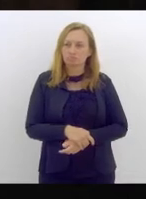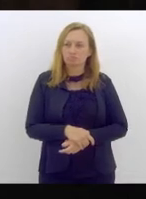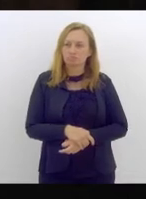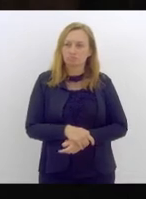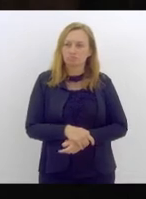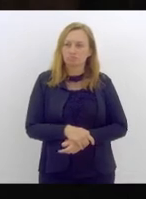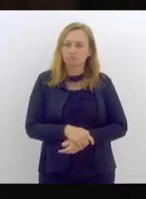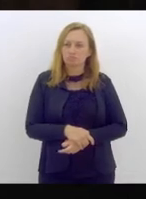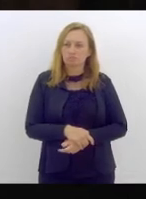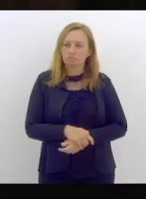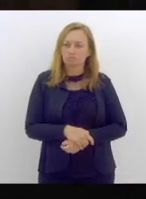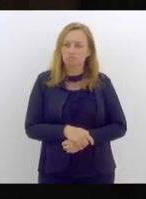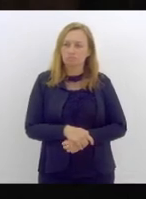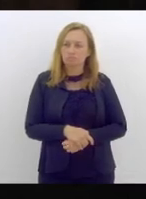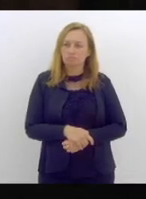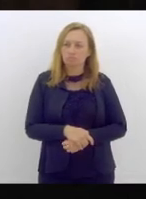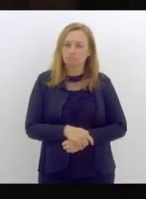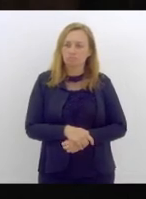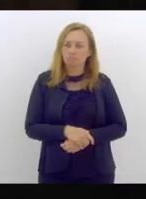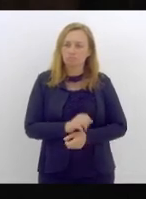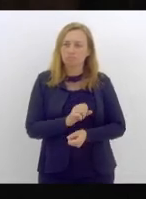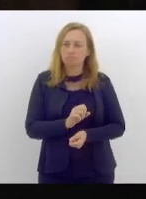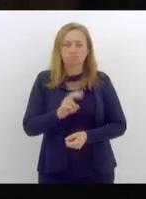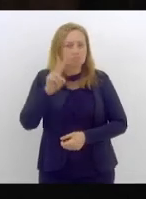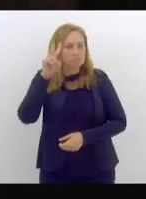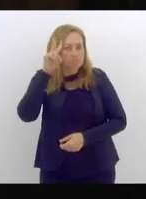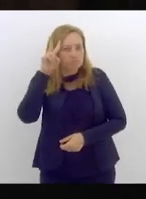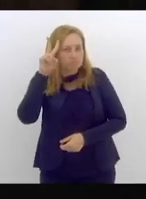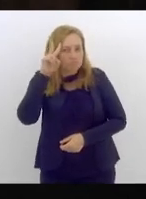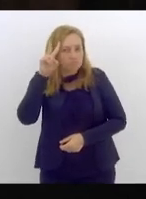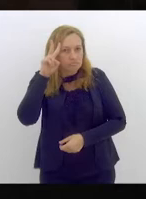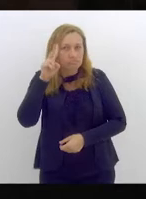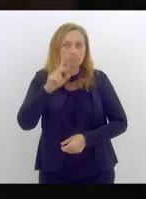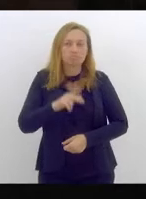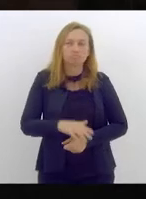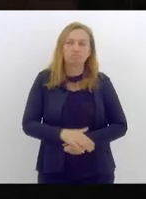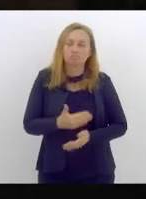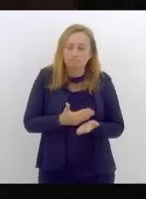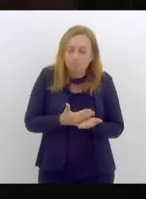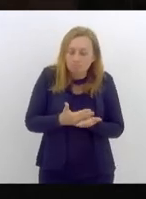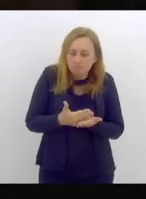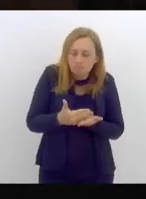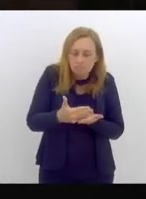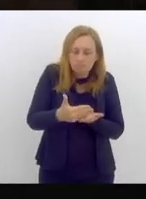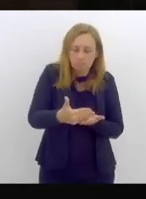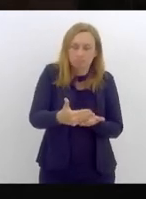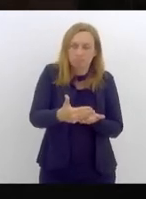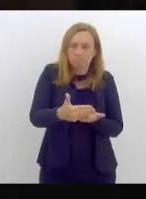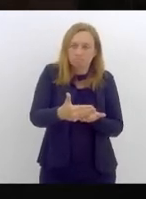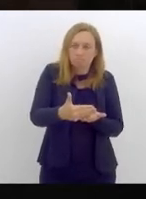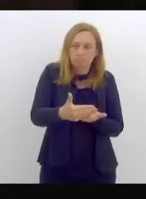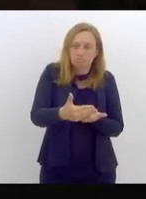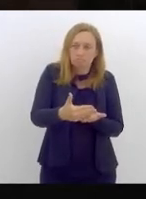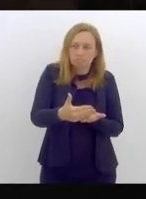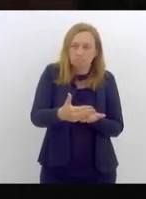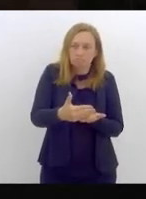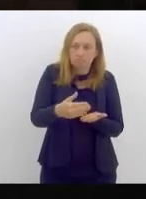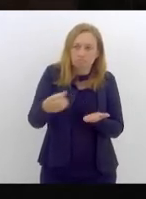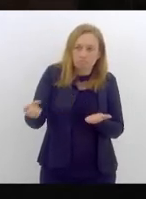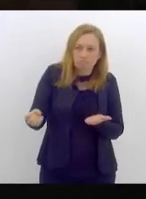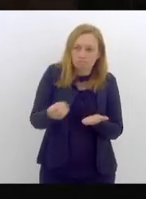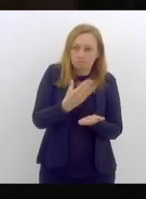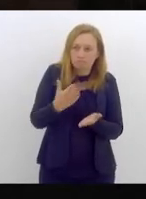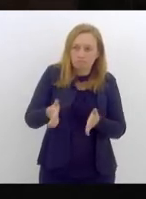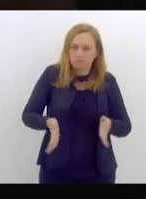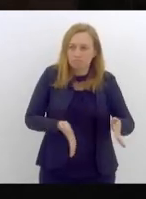esperando a partir de segunda-feira iniciar uma outra forma de